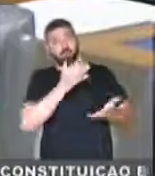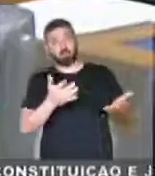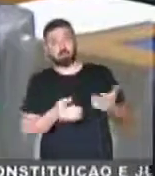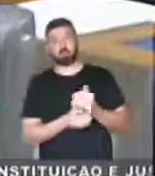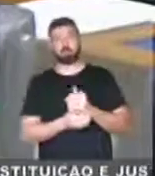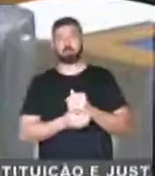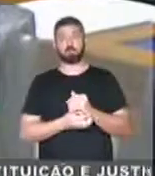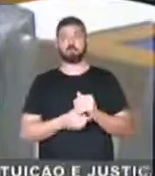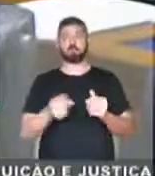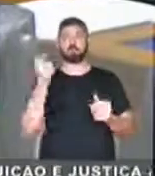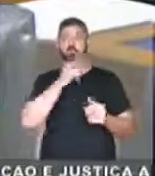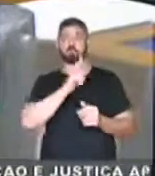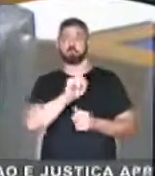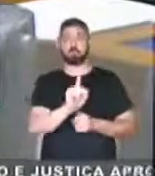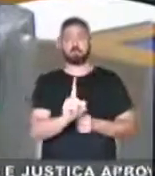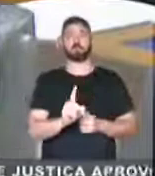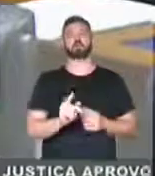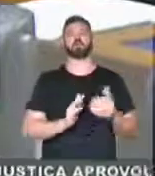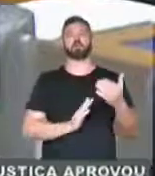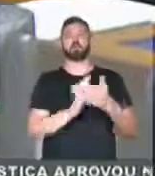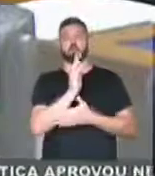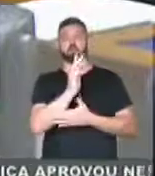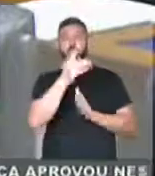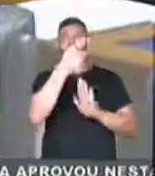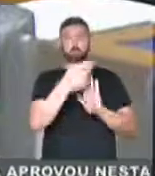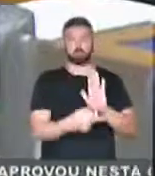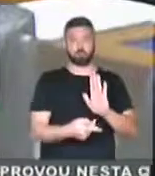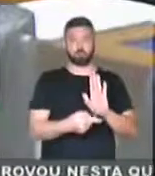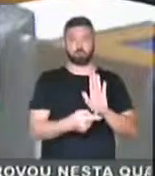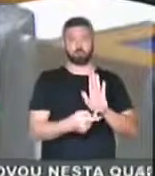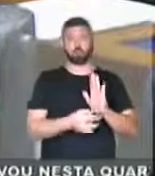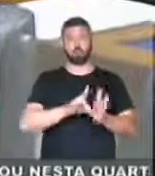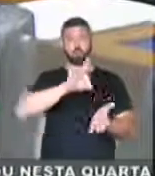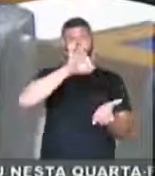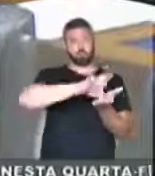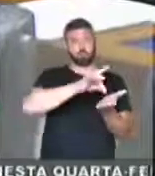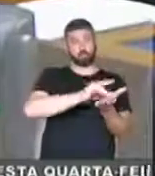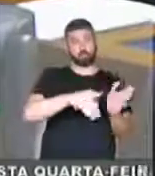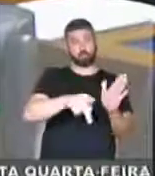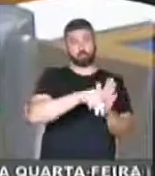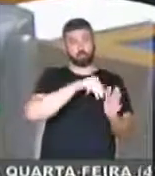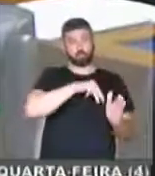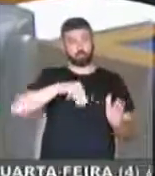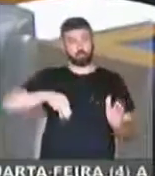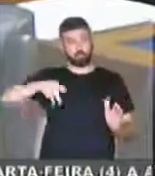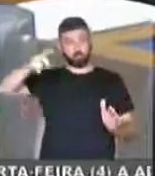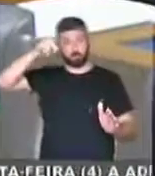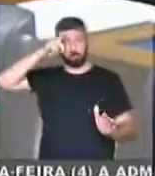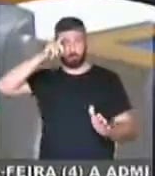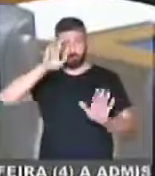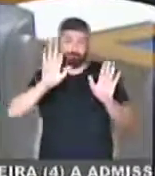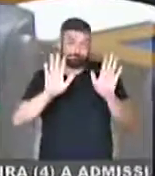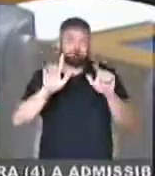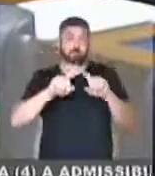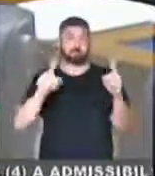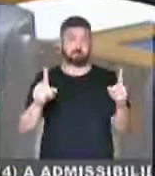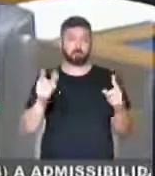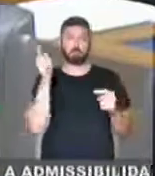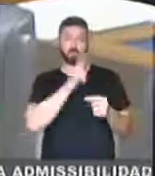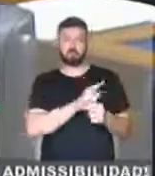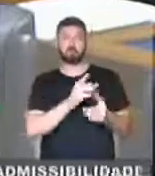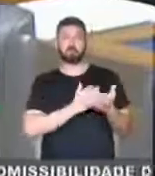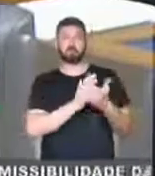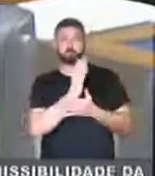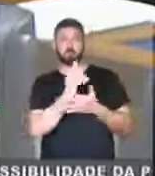Infelizmente, nós não conseguimos aprovar o projeto original vindo do ministro Sérgio Moro. Mas nós